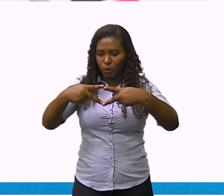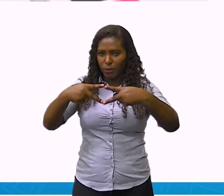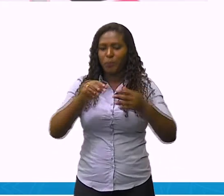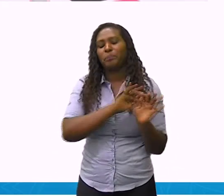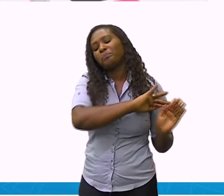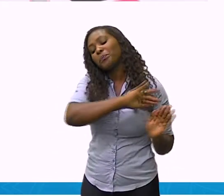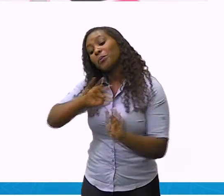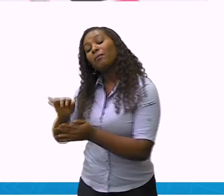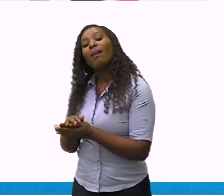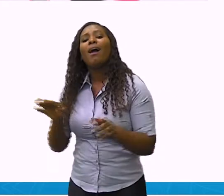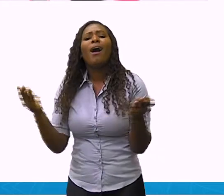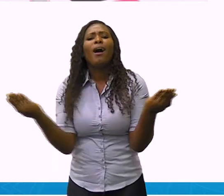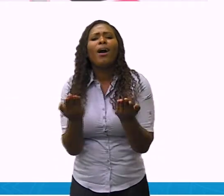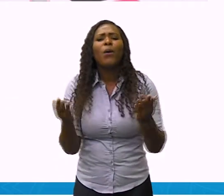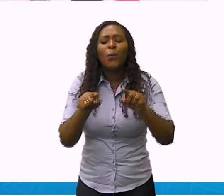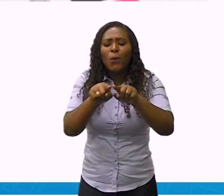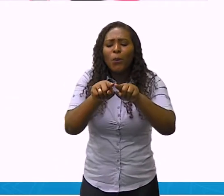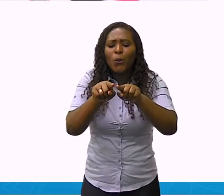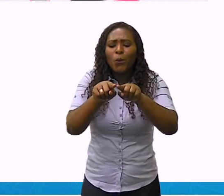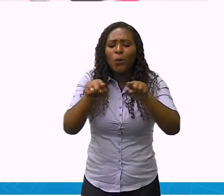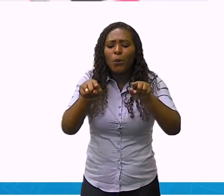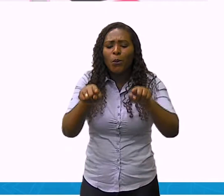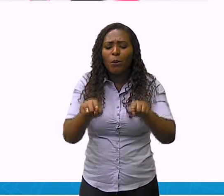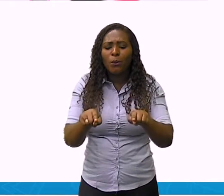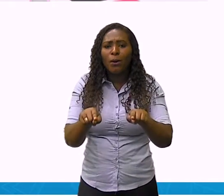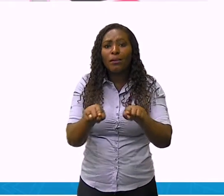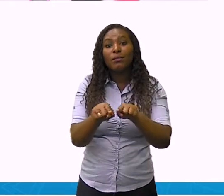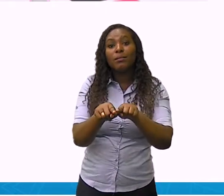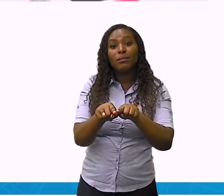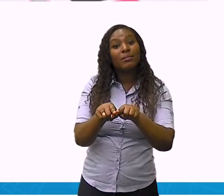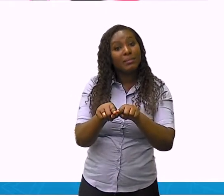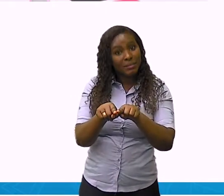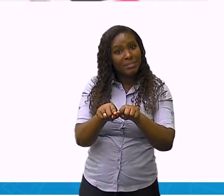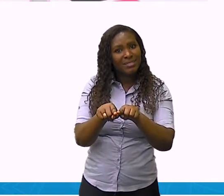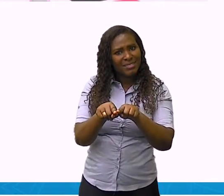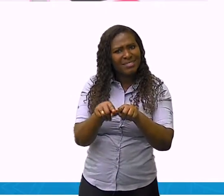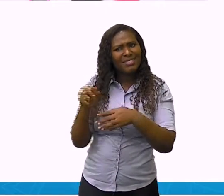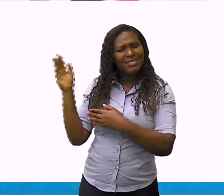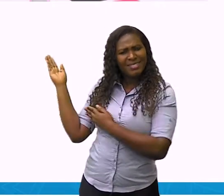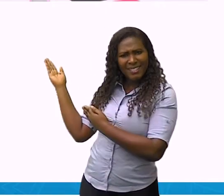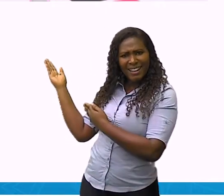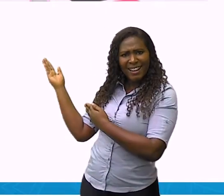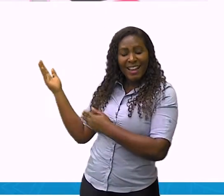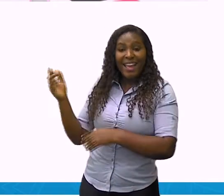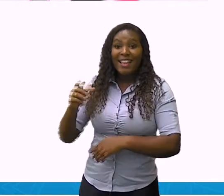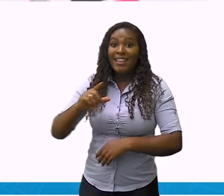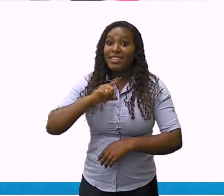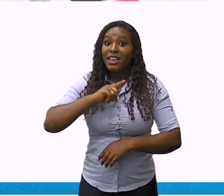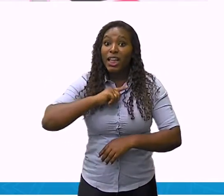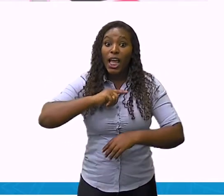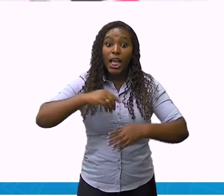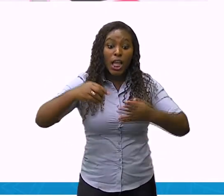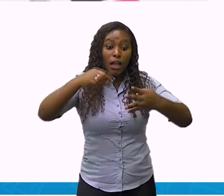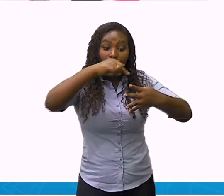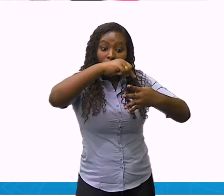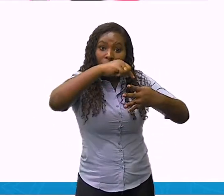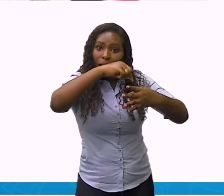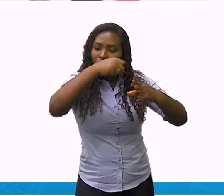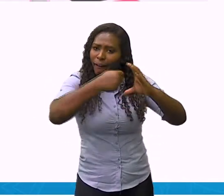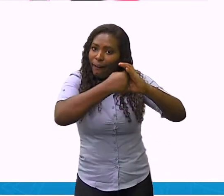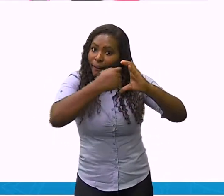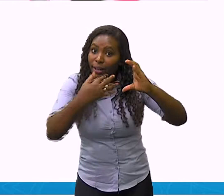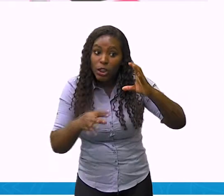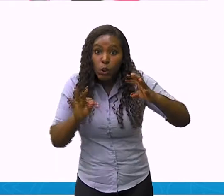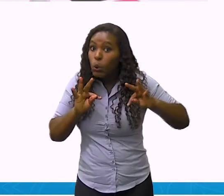O quadrado, ele é uma figura que ele tem todas as propriedades estudadas até aqui. Todas as propriedades se encaixam